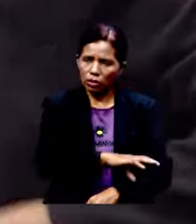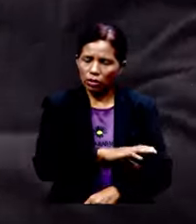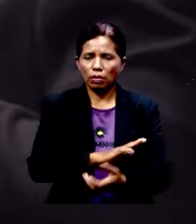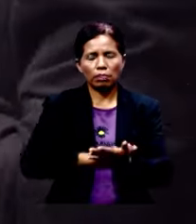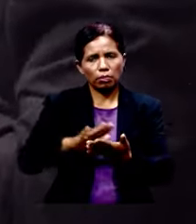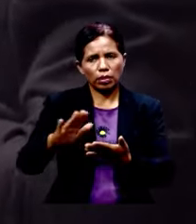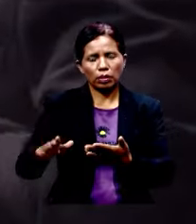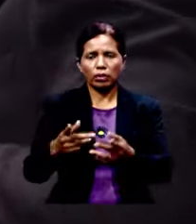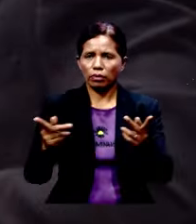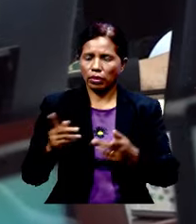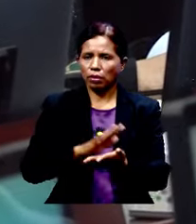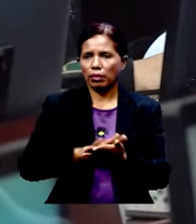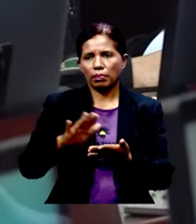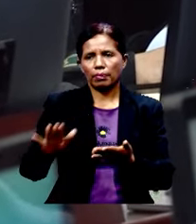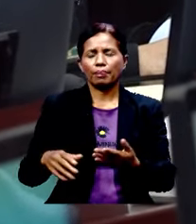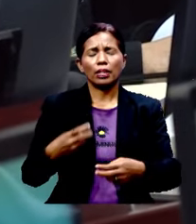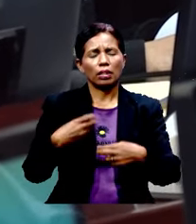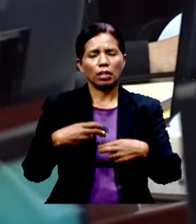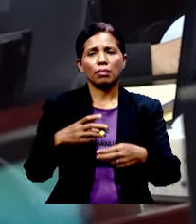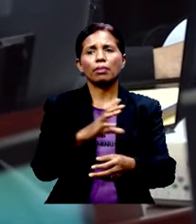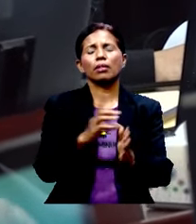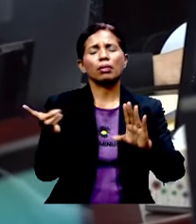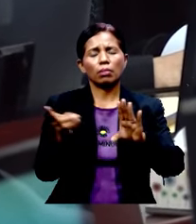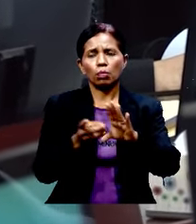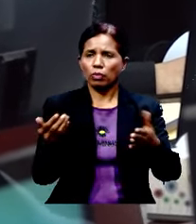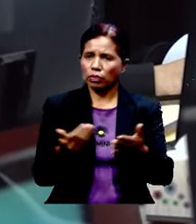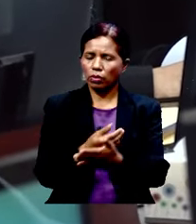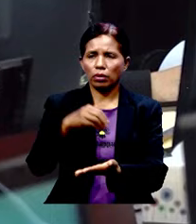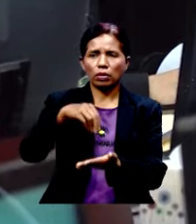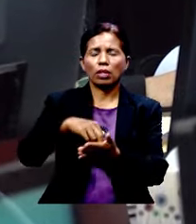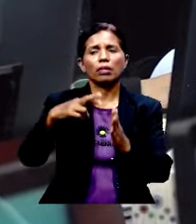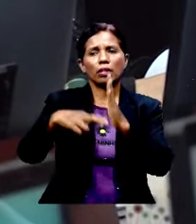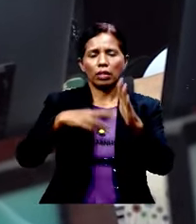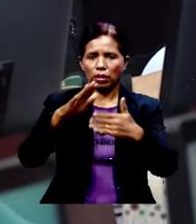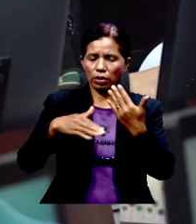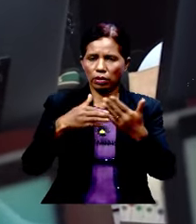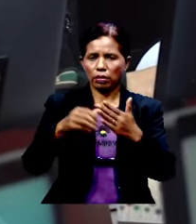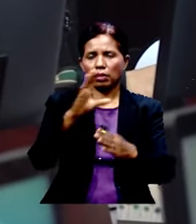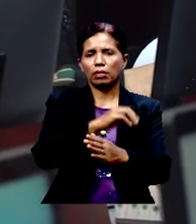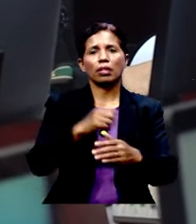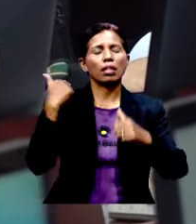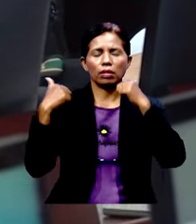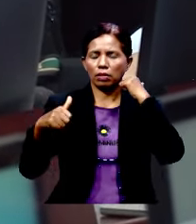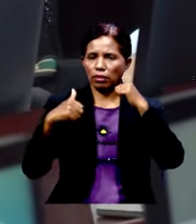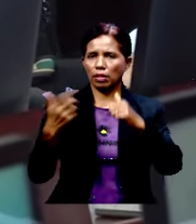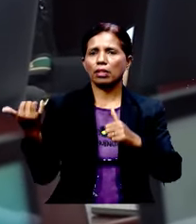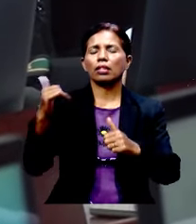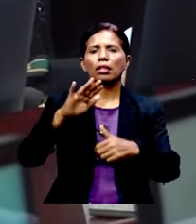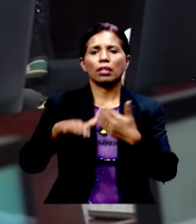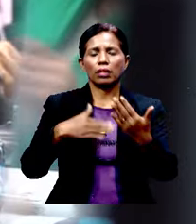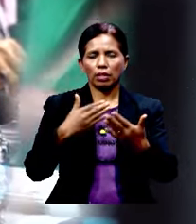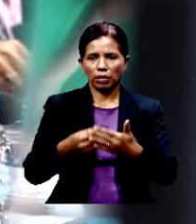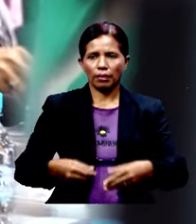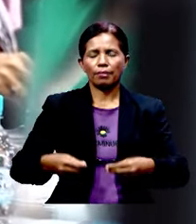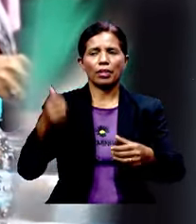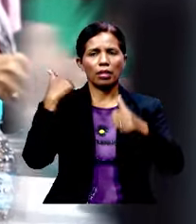higiênico, ambiente. Diploma Fongirne propõe o restabelecer regime setorial para licenciamento de atividade comercial CIRA,